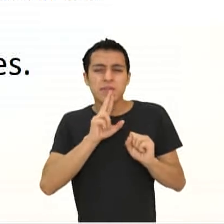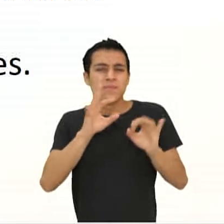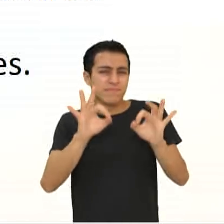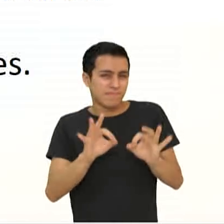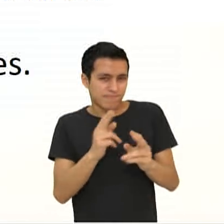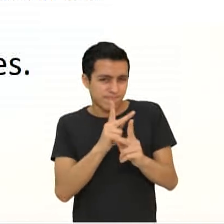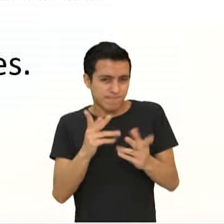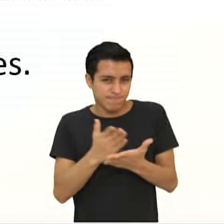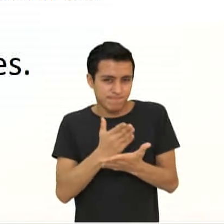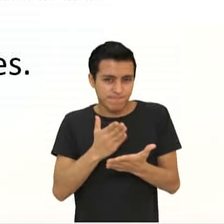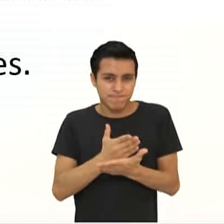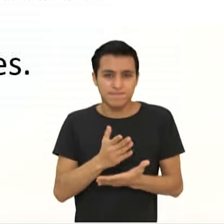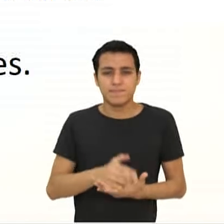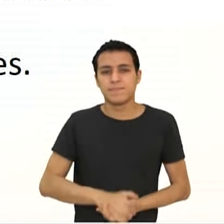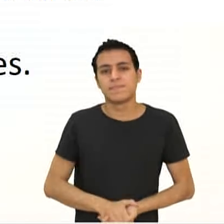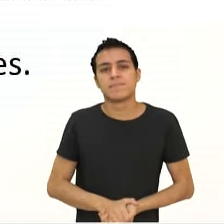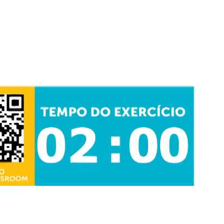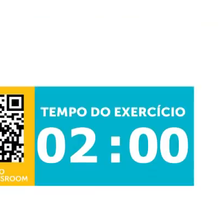caderno.